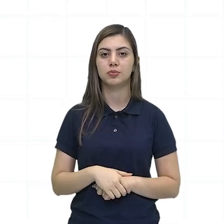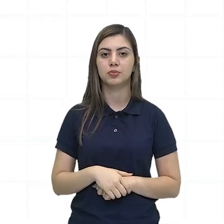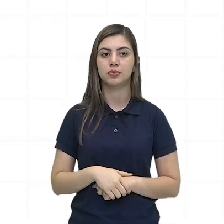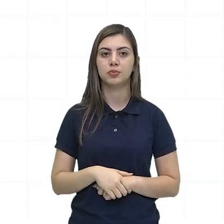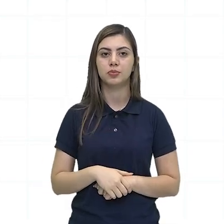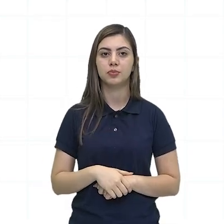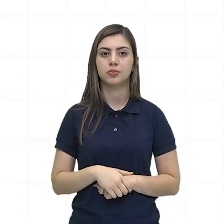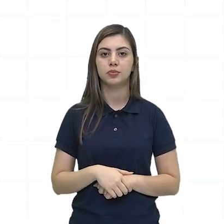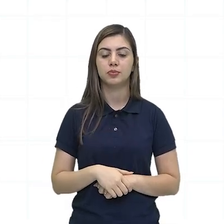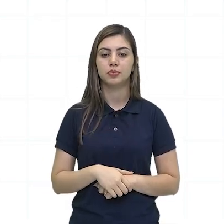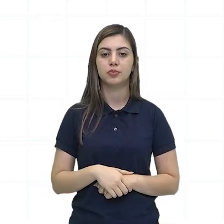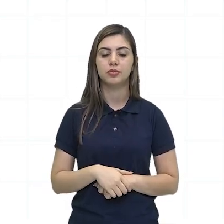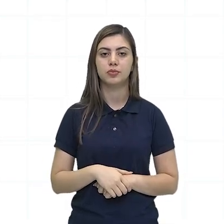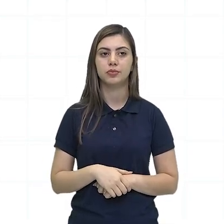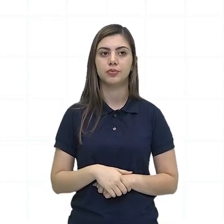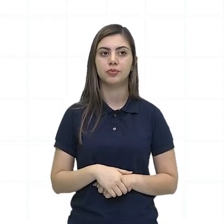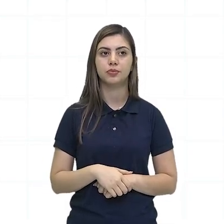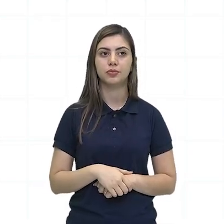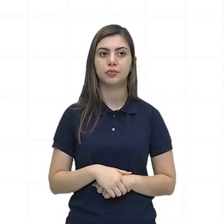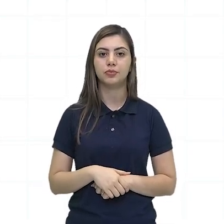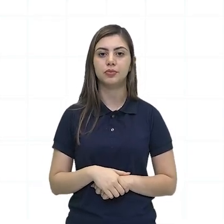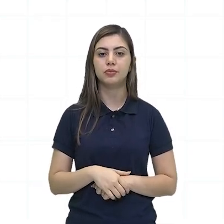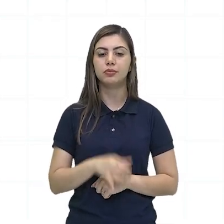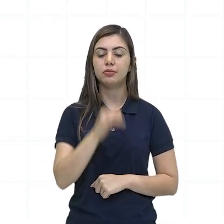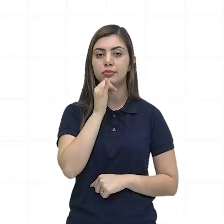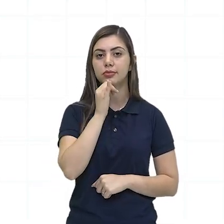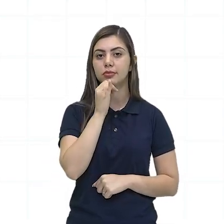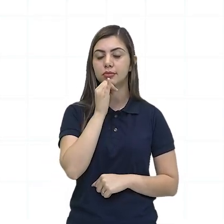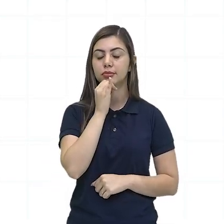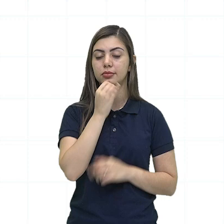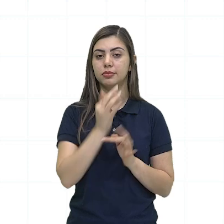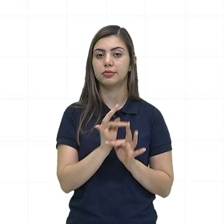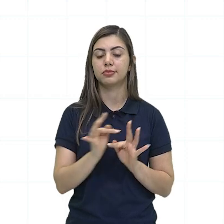livro, a notebook,